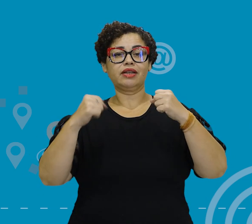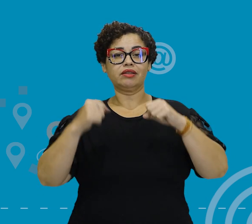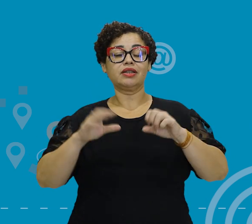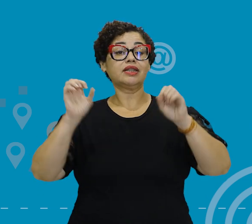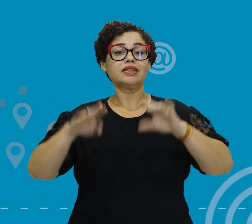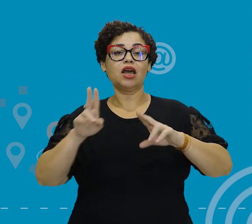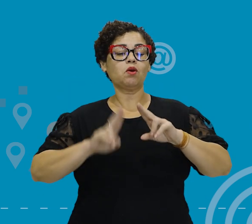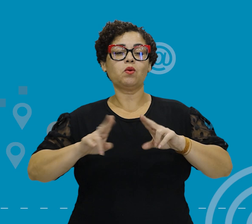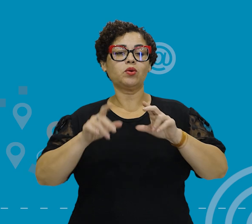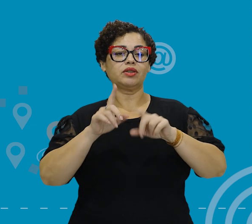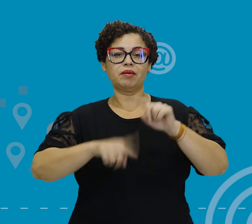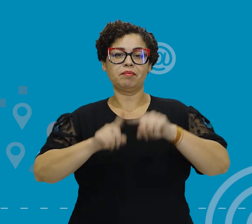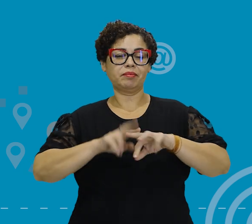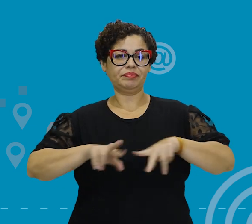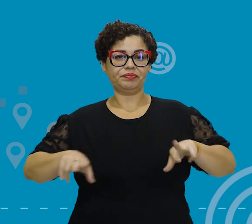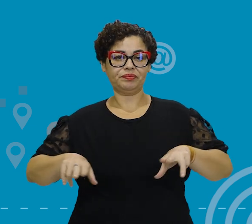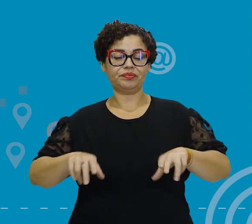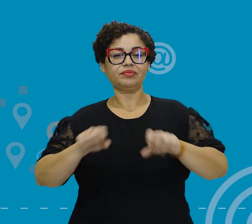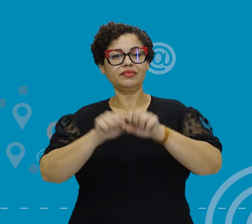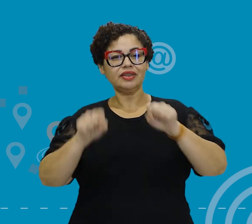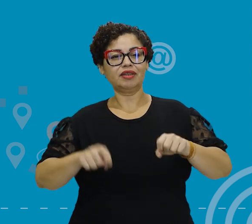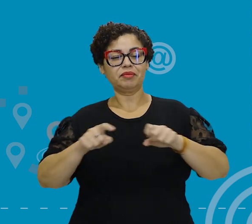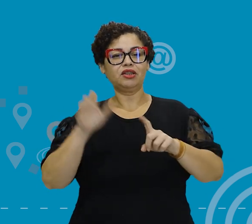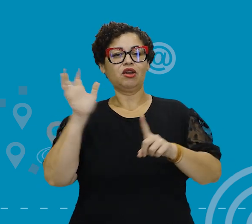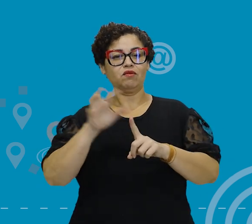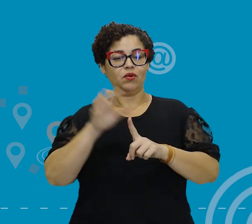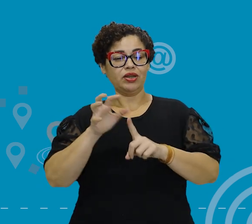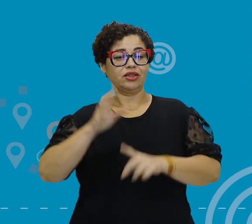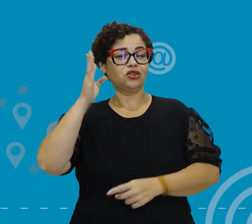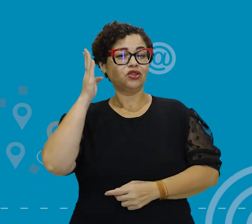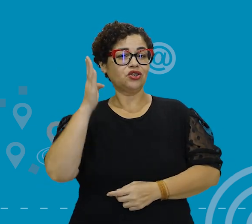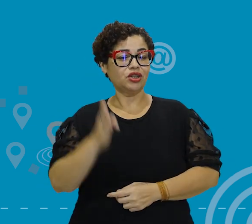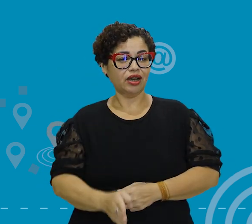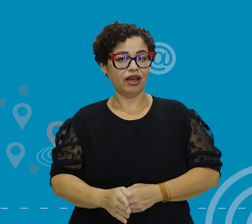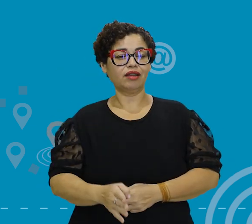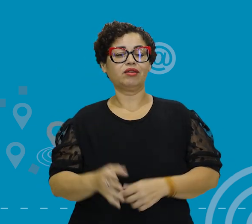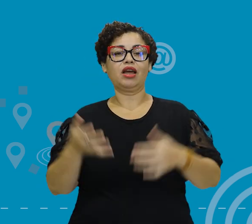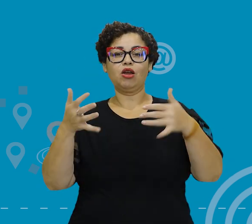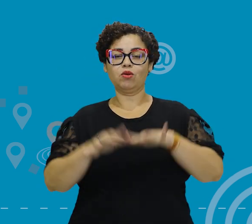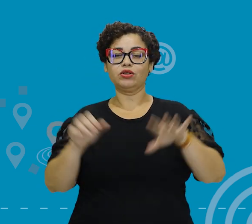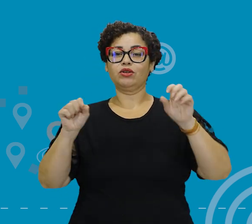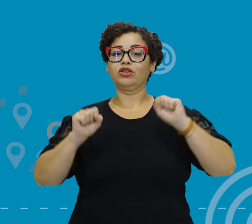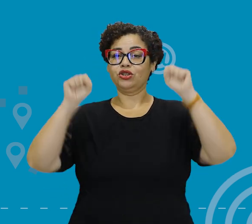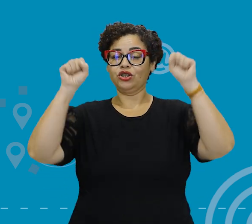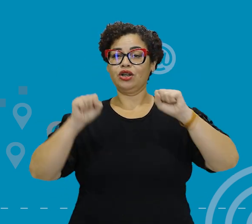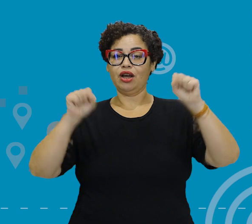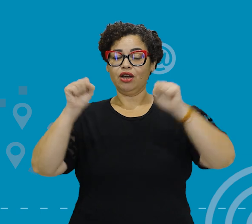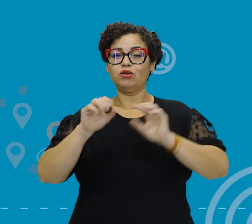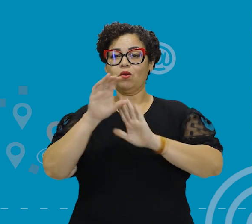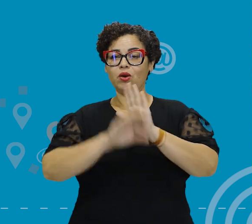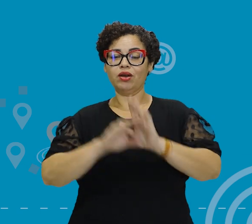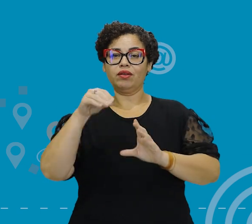sem aparelhos. Esses sistemas influenciaram diretamente na inclusão da ginástica nos